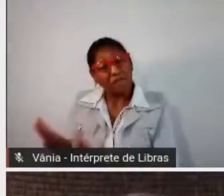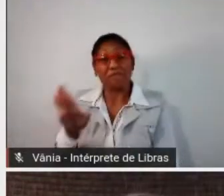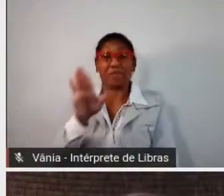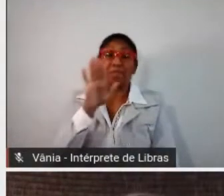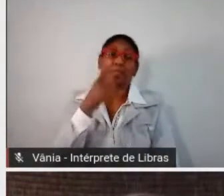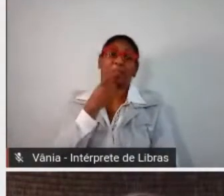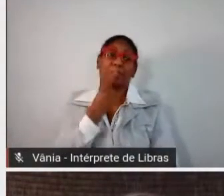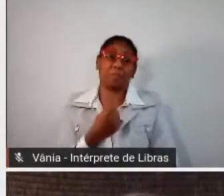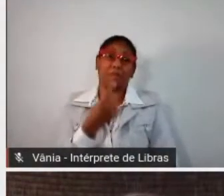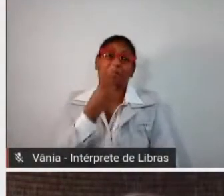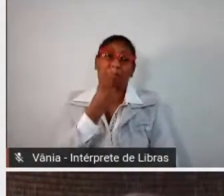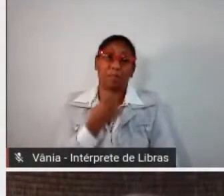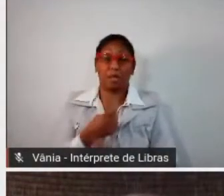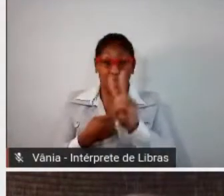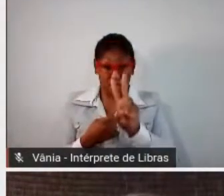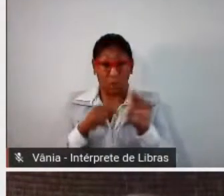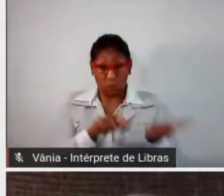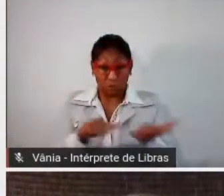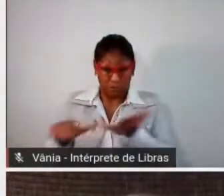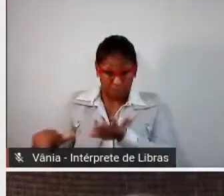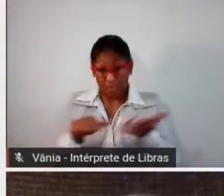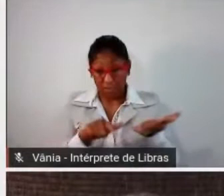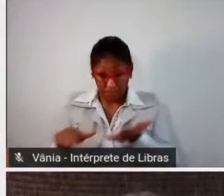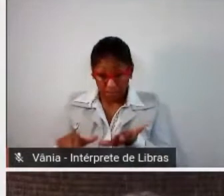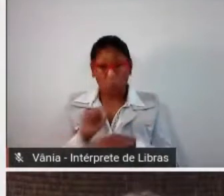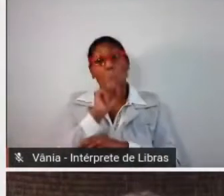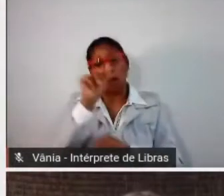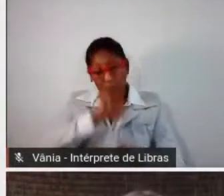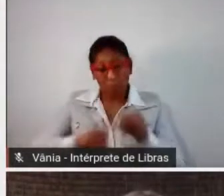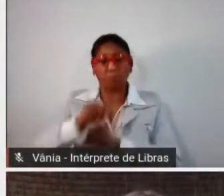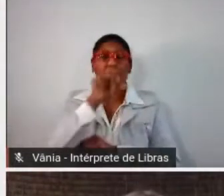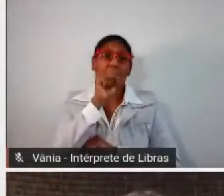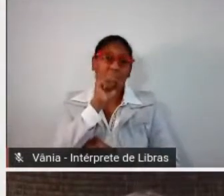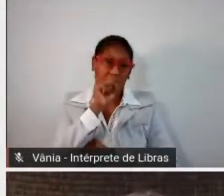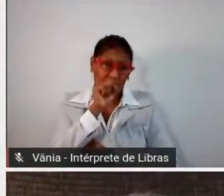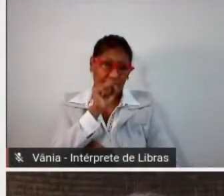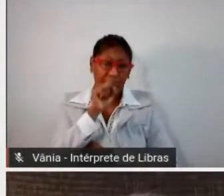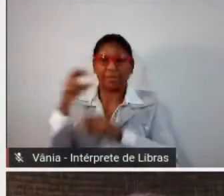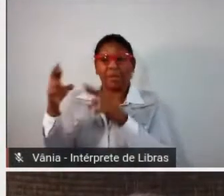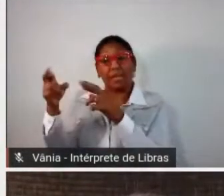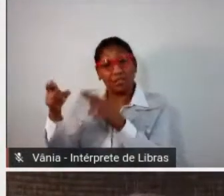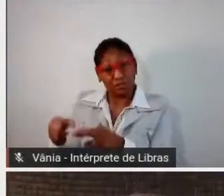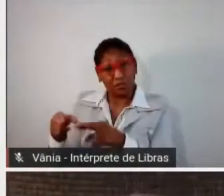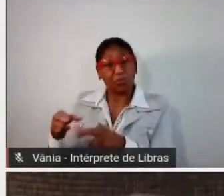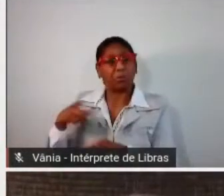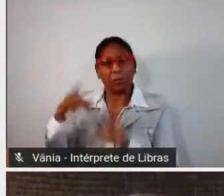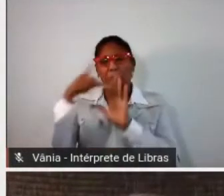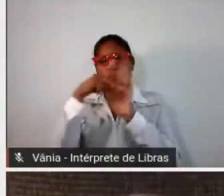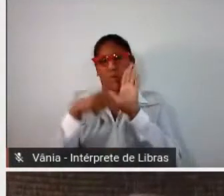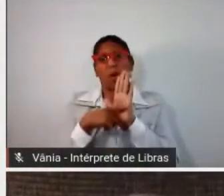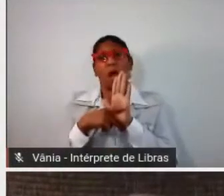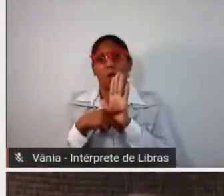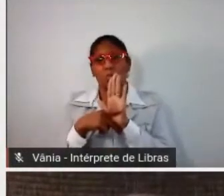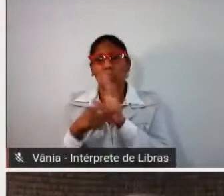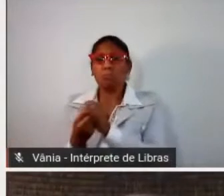bandeira laranja, a gente mantém Taquara na bandeira vermelha. Lembrando que essas regiões têm protocolos em